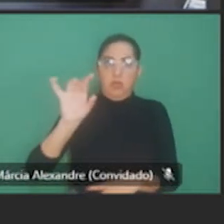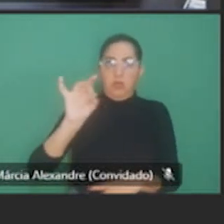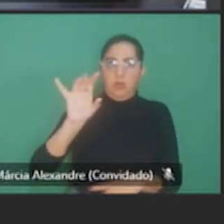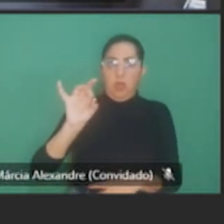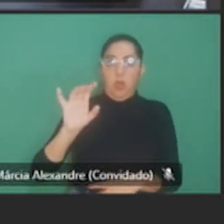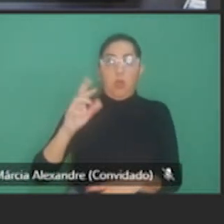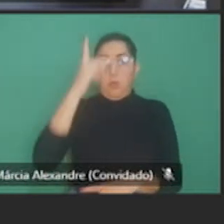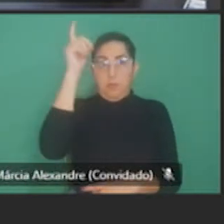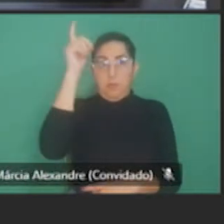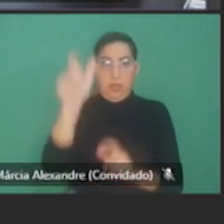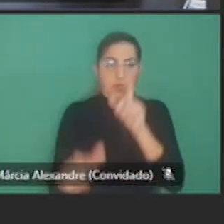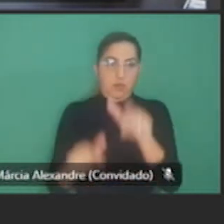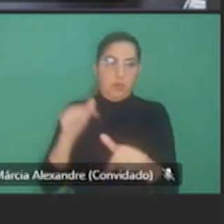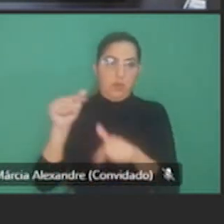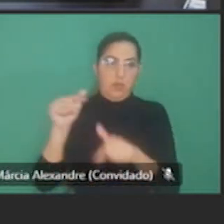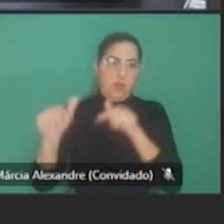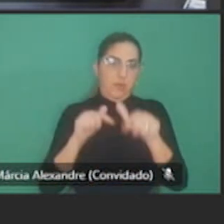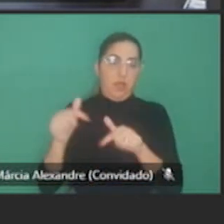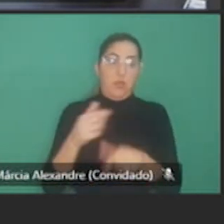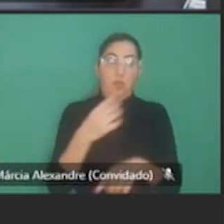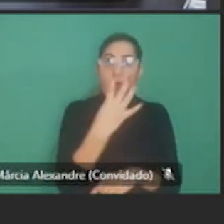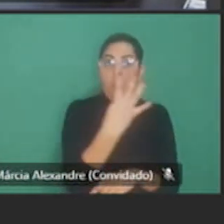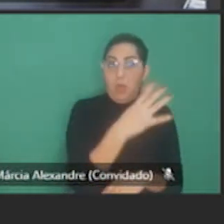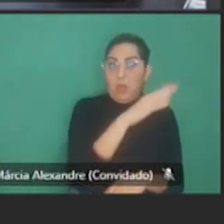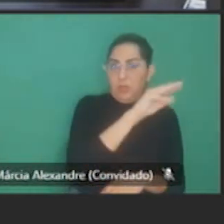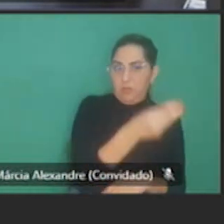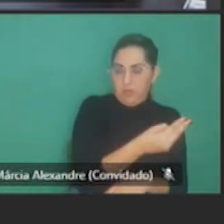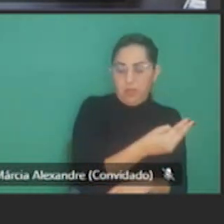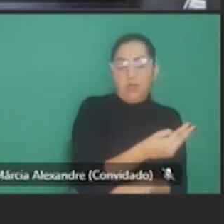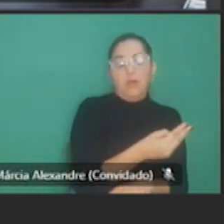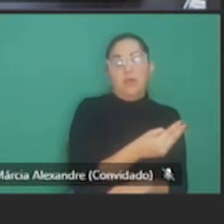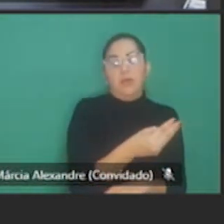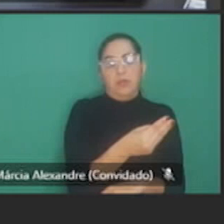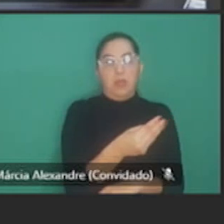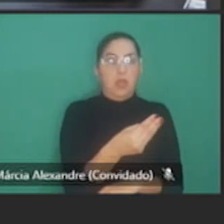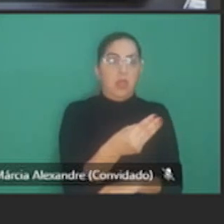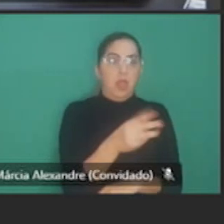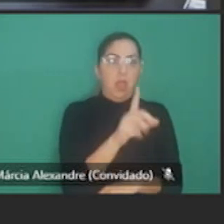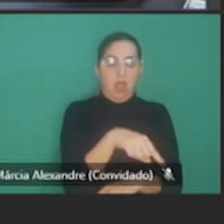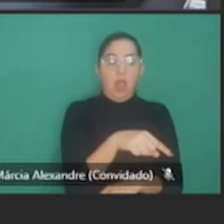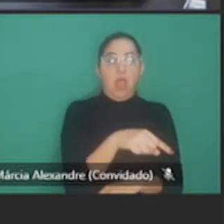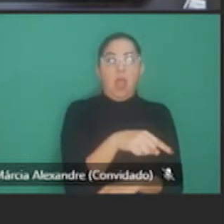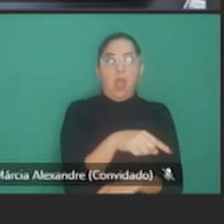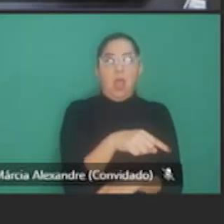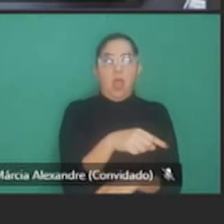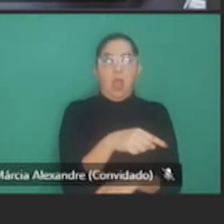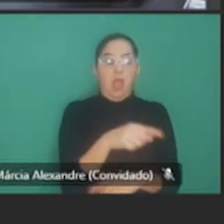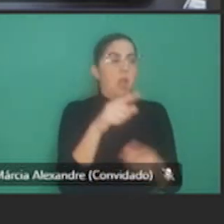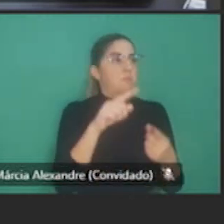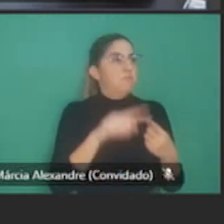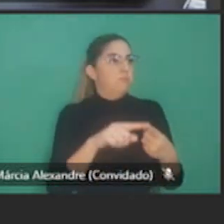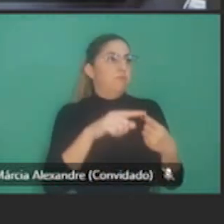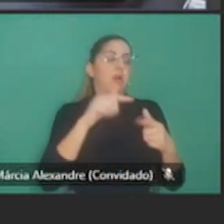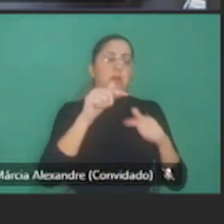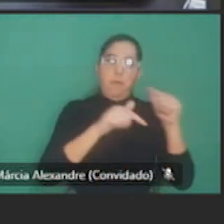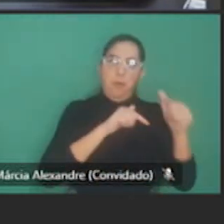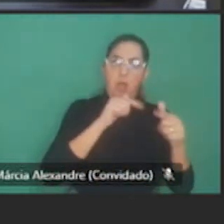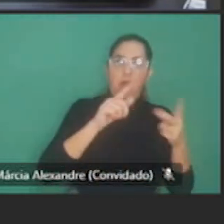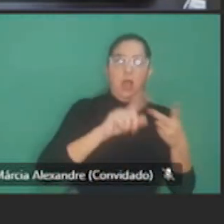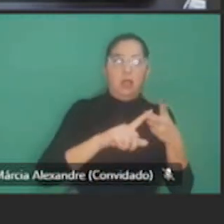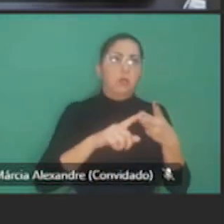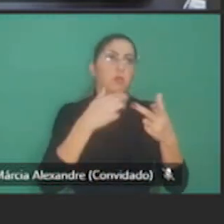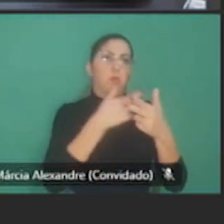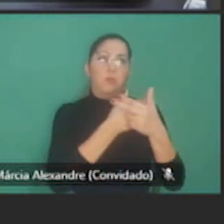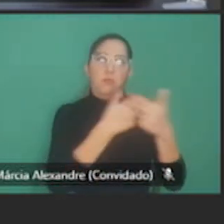e 4 milhões que a as oestes gastos inclui funcionários insumos aluguéis